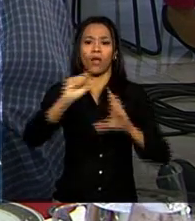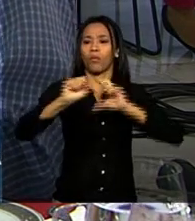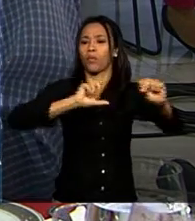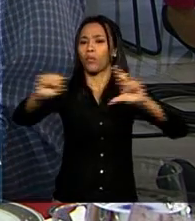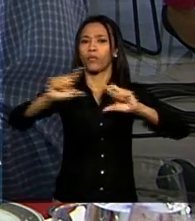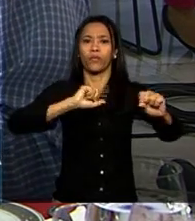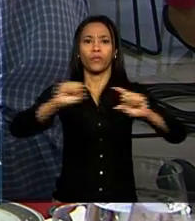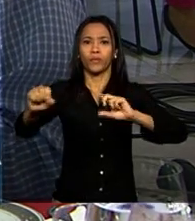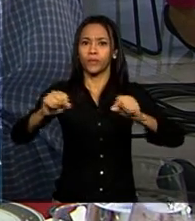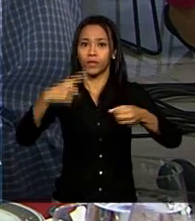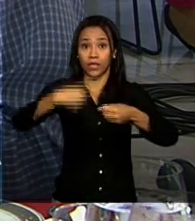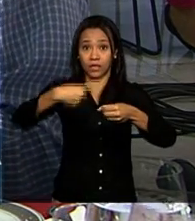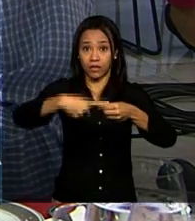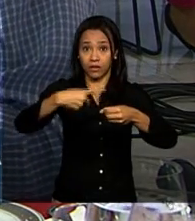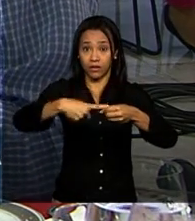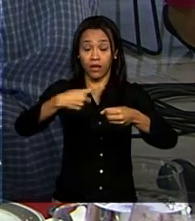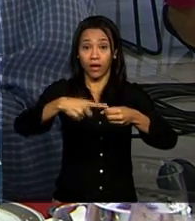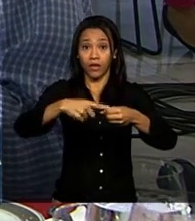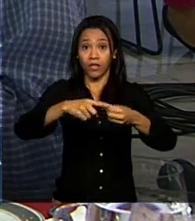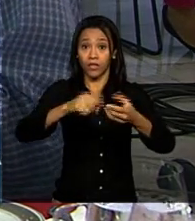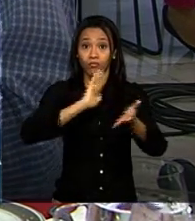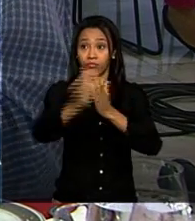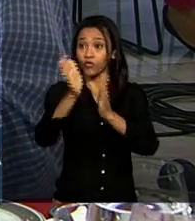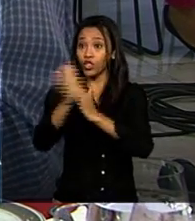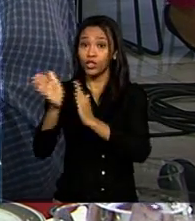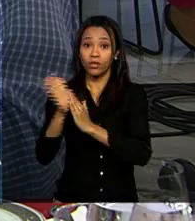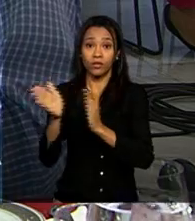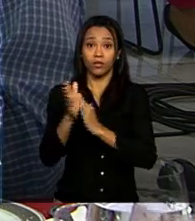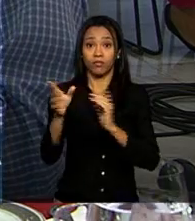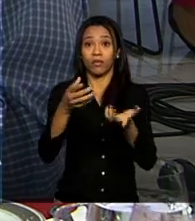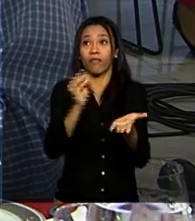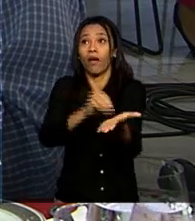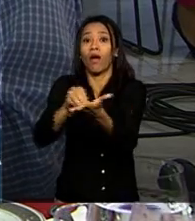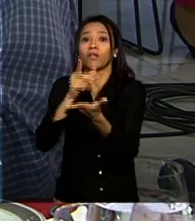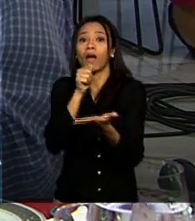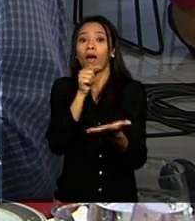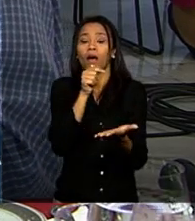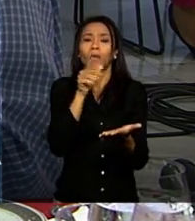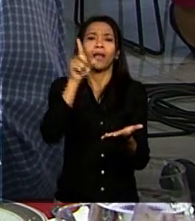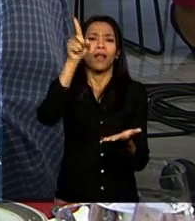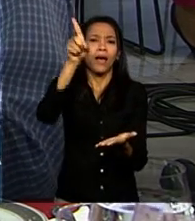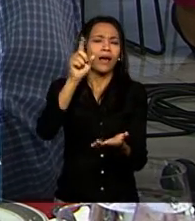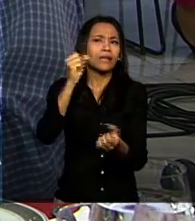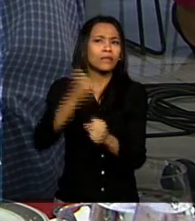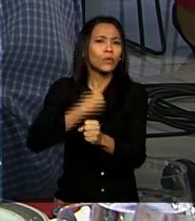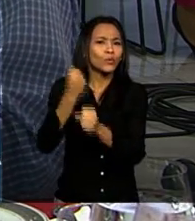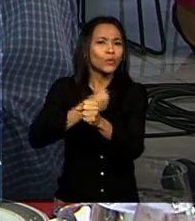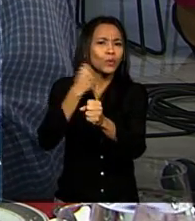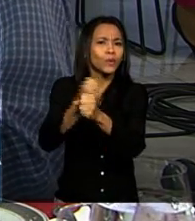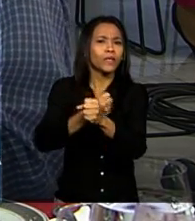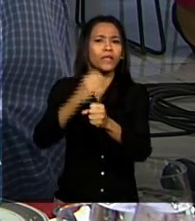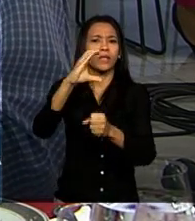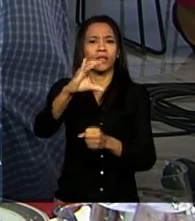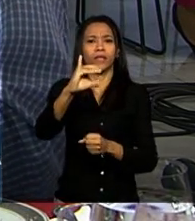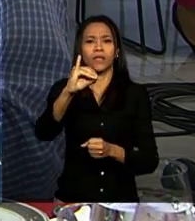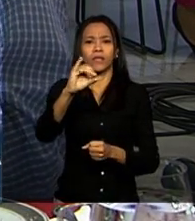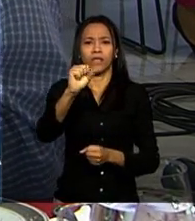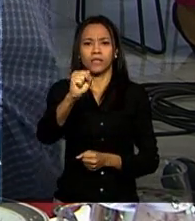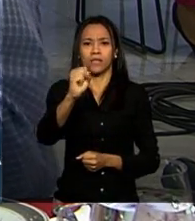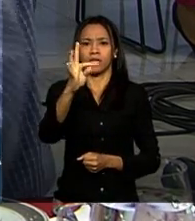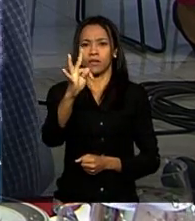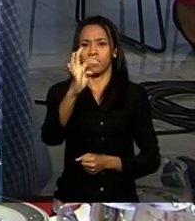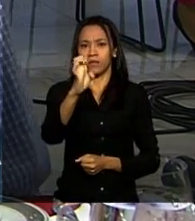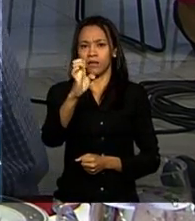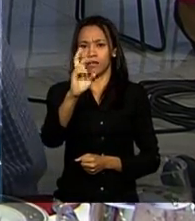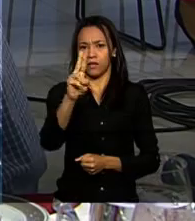tem mais o governo tem algum plano de debater externas em São Paulo de fazer alguma coisa ali como é que é isso porque acho isso é uma